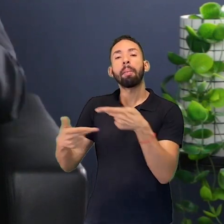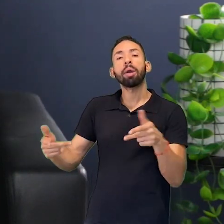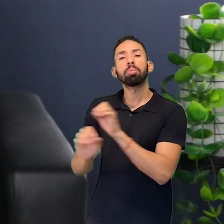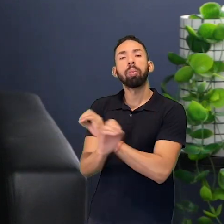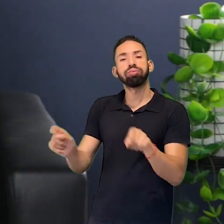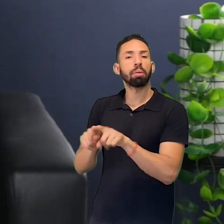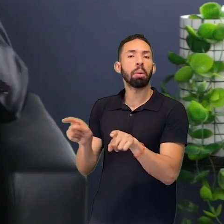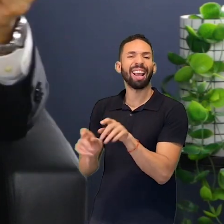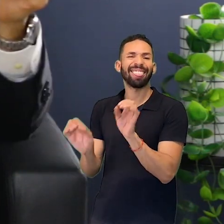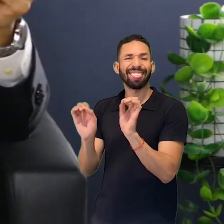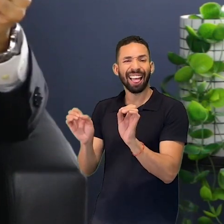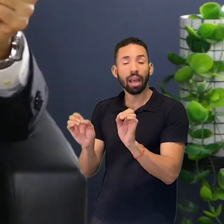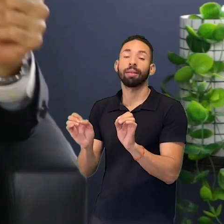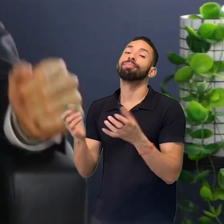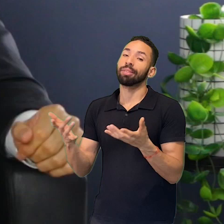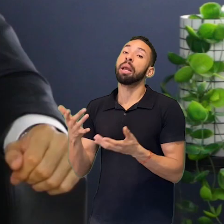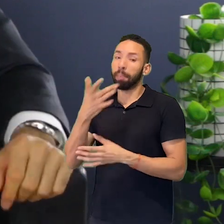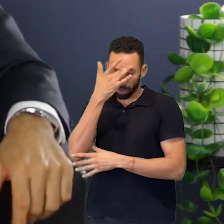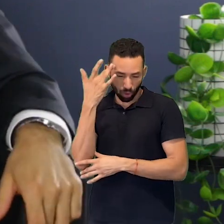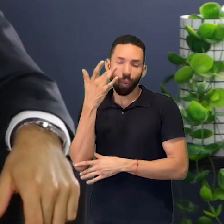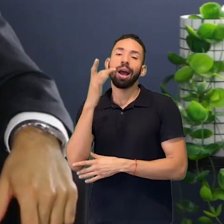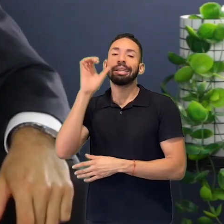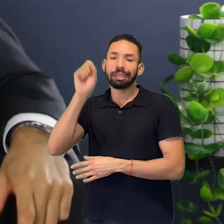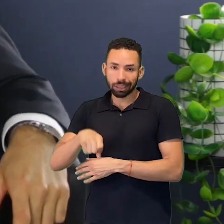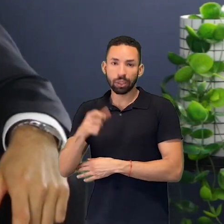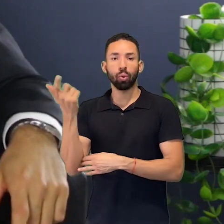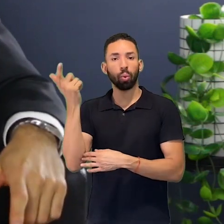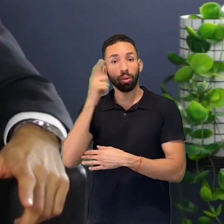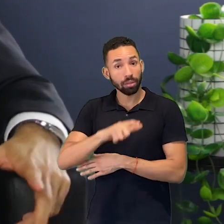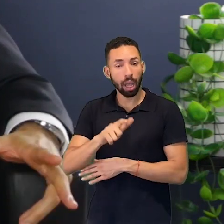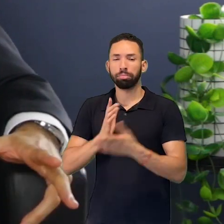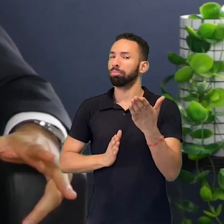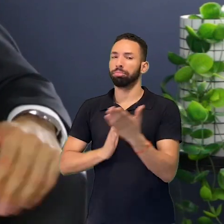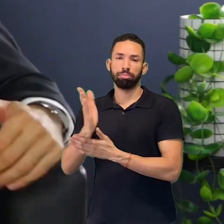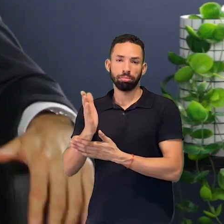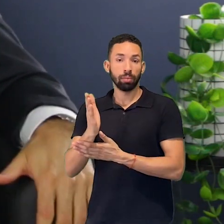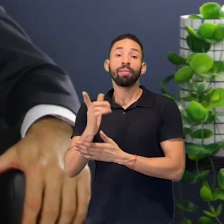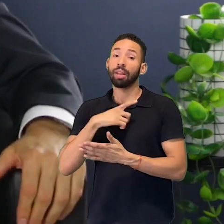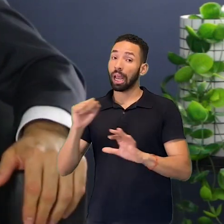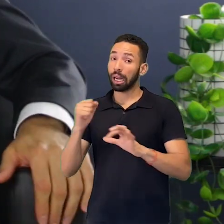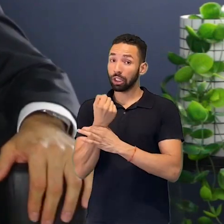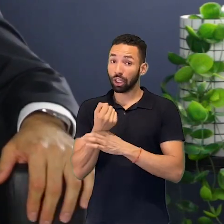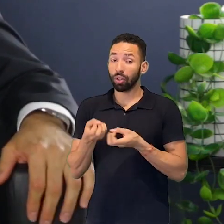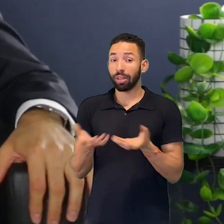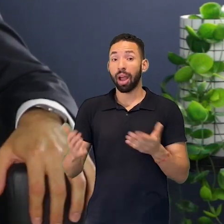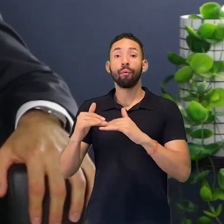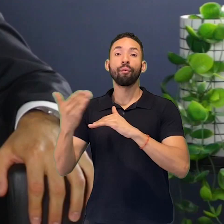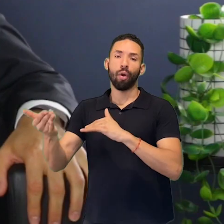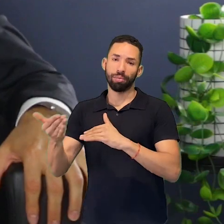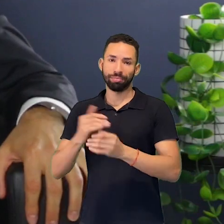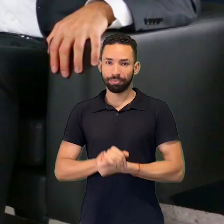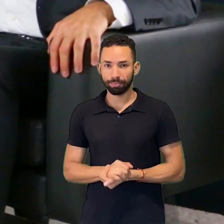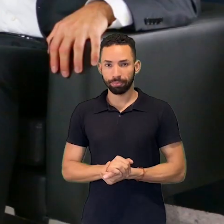ou não tem o equipamento necessário para aquilo. Aí sim, ela vai ser deferido, deve ser garantido o tratamento